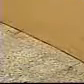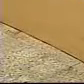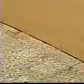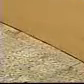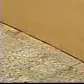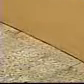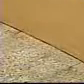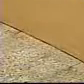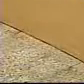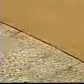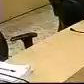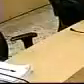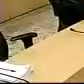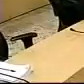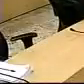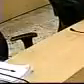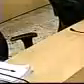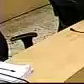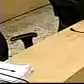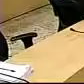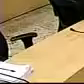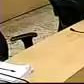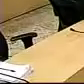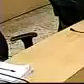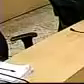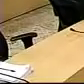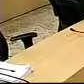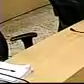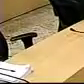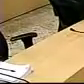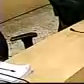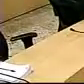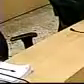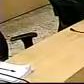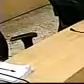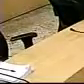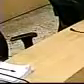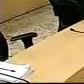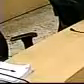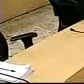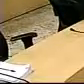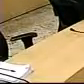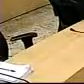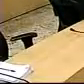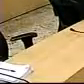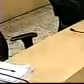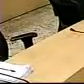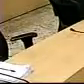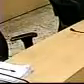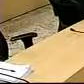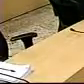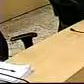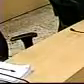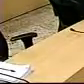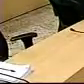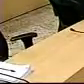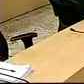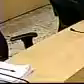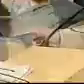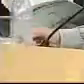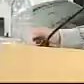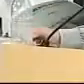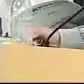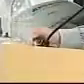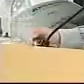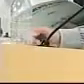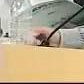Vereador Salvador Soares. Não, presidente. Vereadora Vera Saba. Não. Quantos votos? Sim,